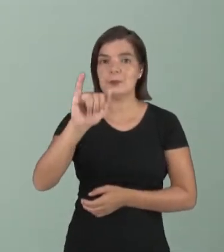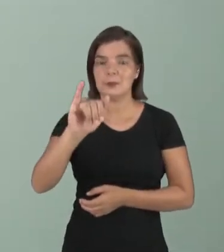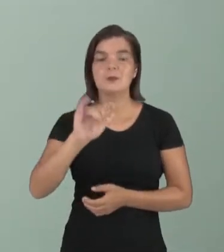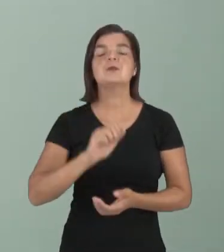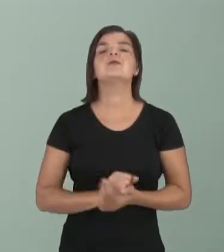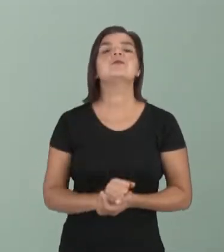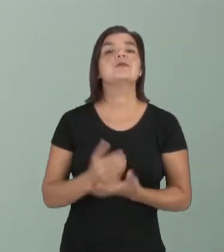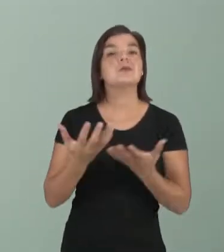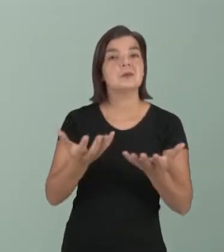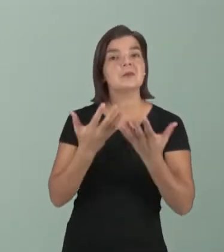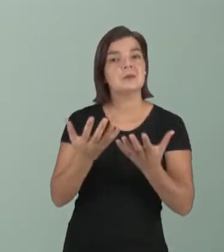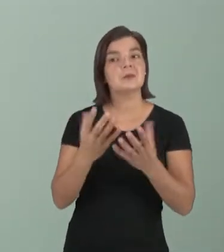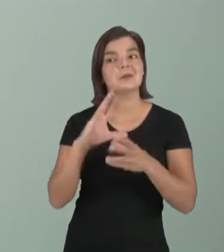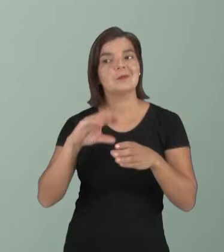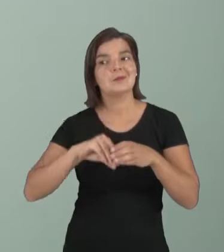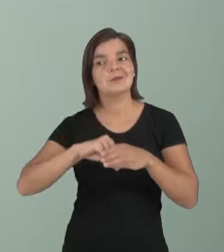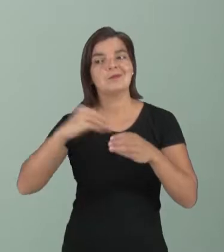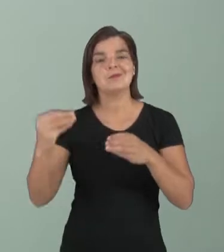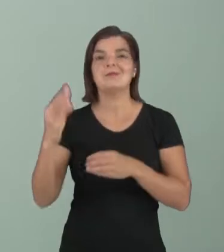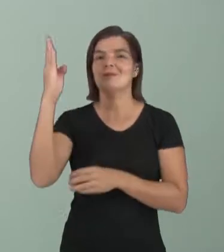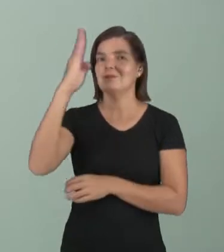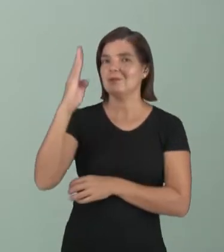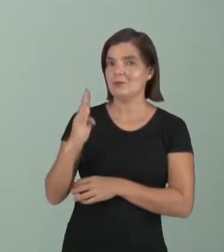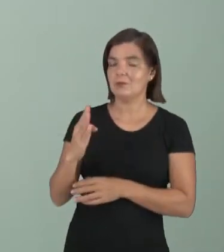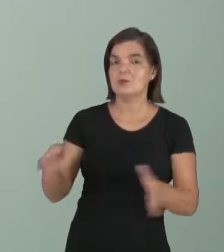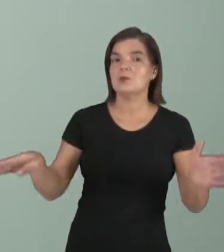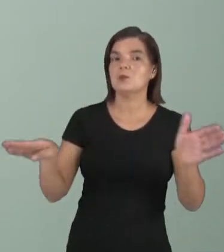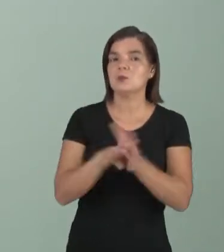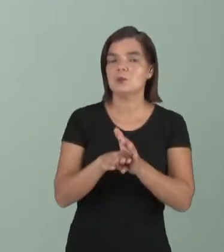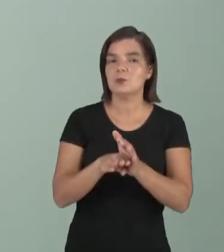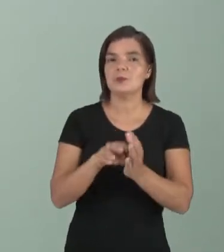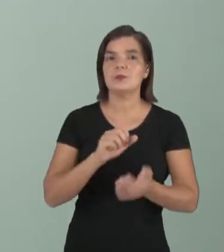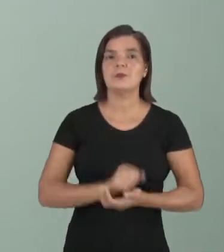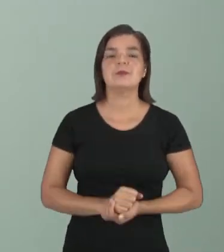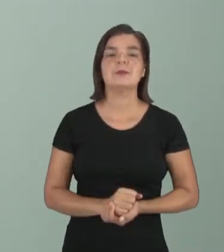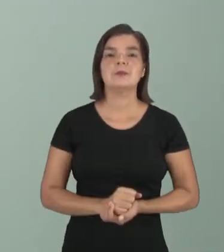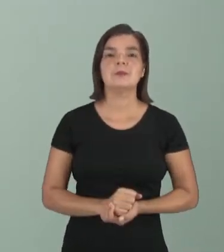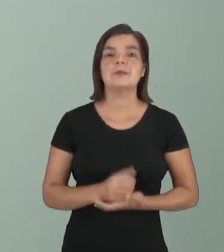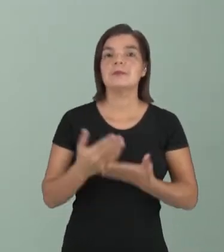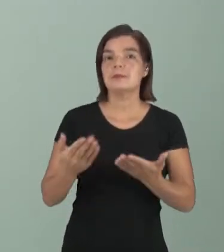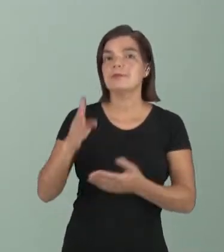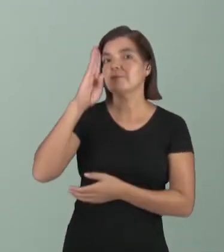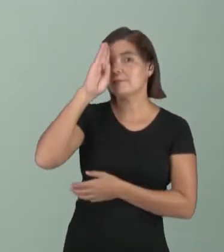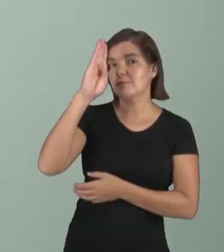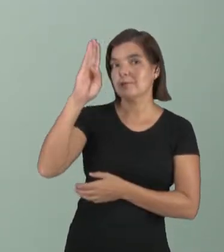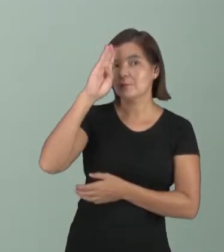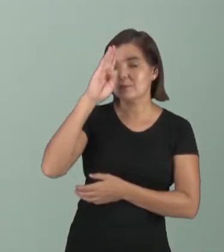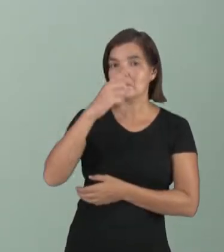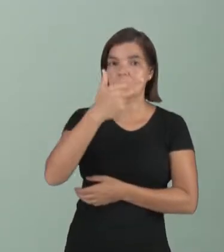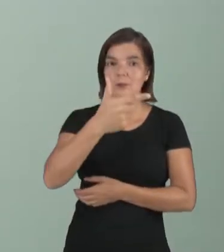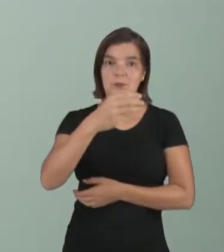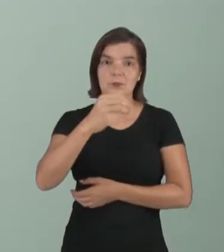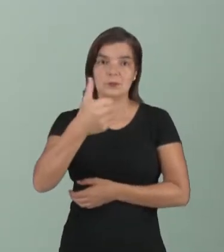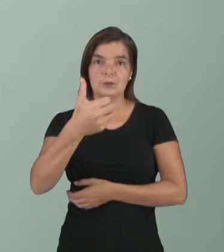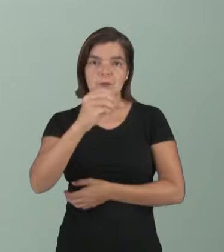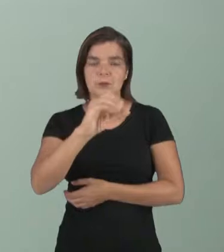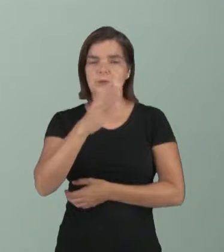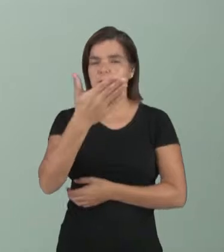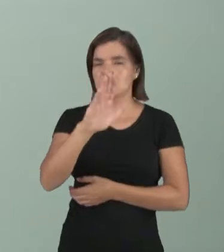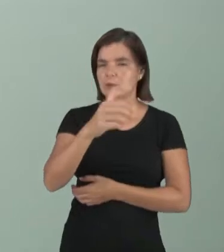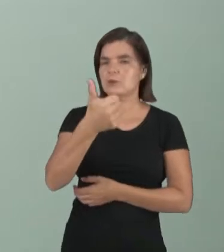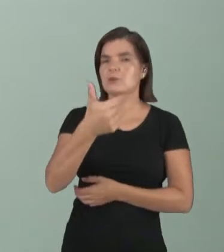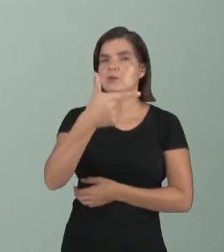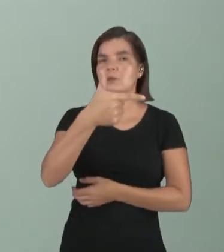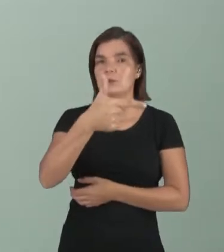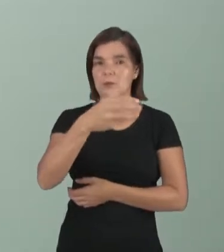estão querendo sair do Brasil, eles chegaram ao Brasil. E aí, principalmente desde 2010 a